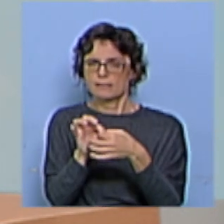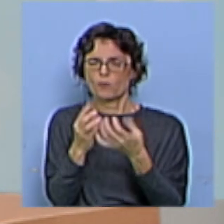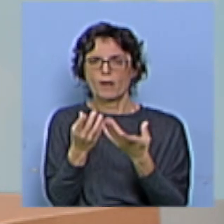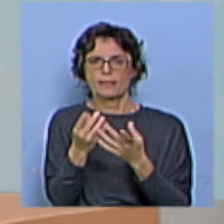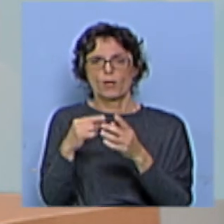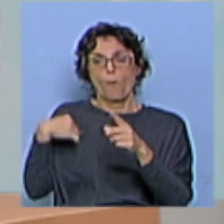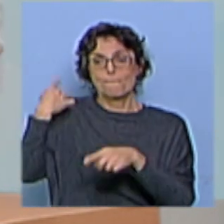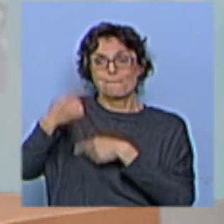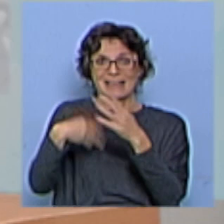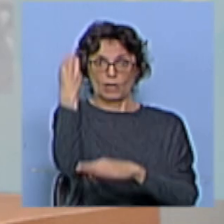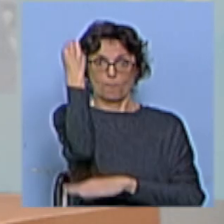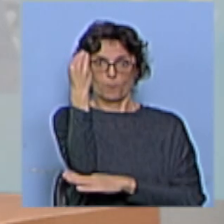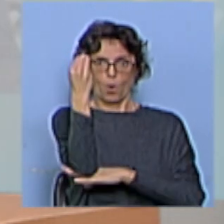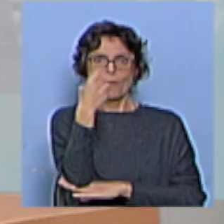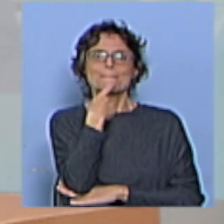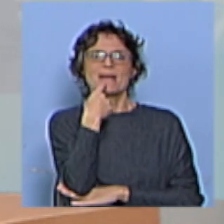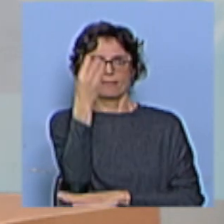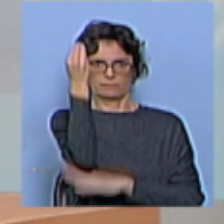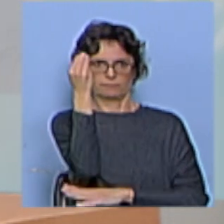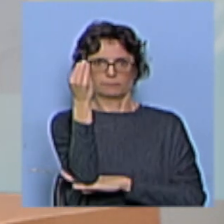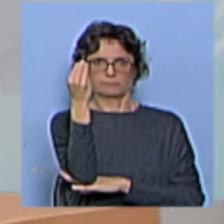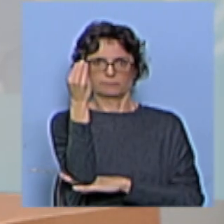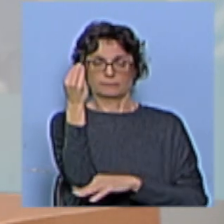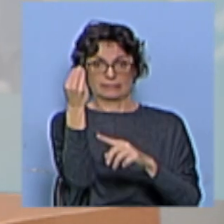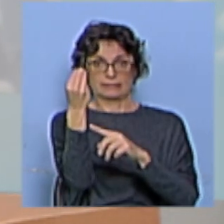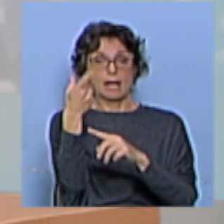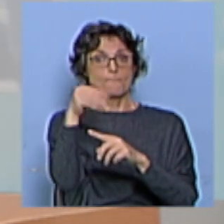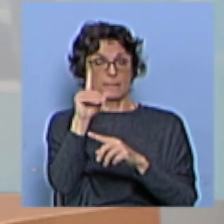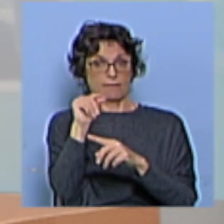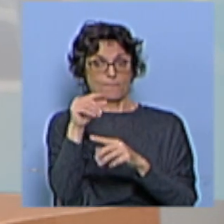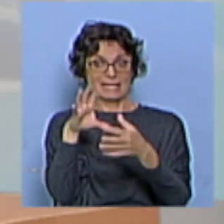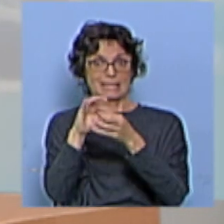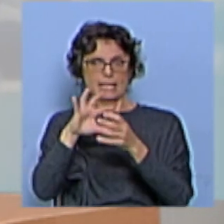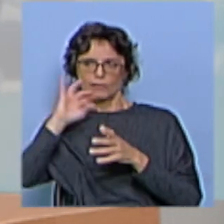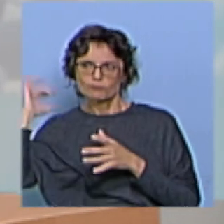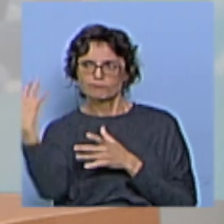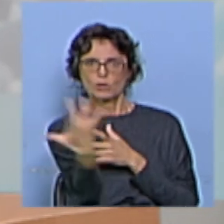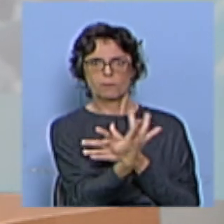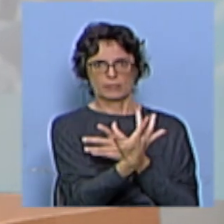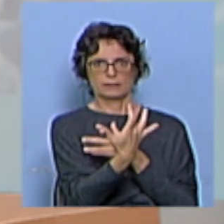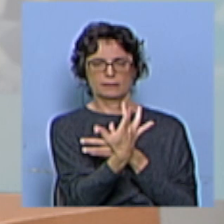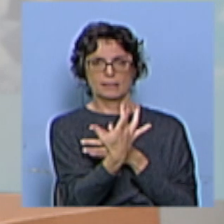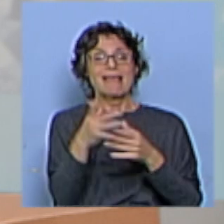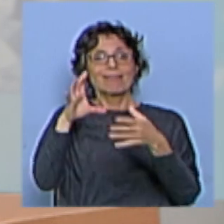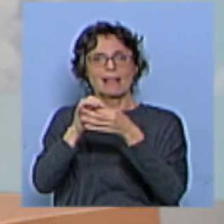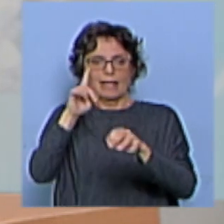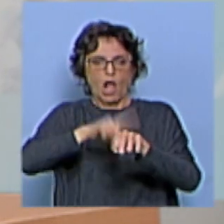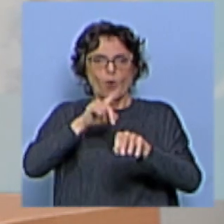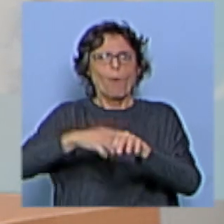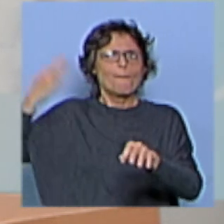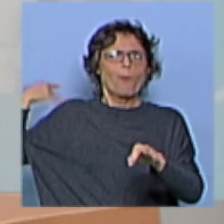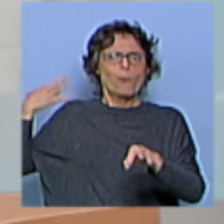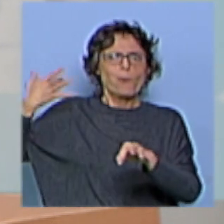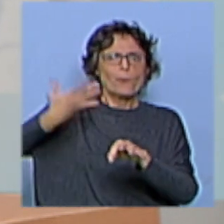estático, com aquilo que é a realidade imaterial à sua volta, que torna estas visitas e este